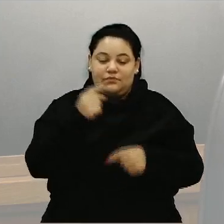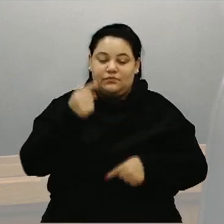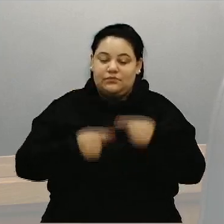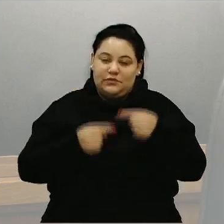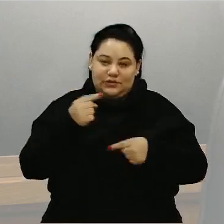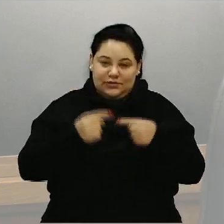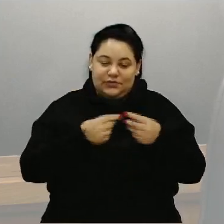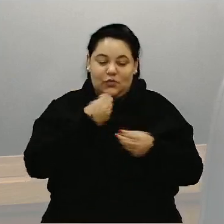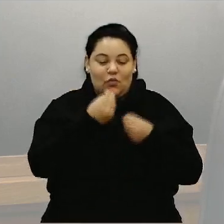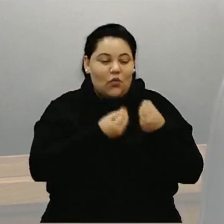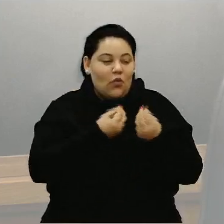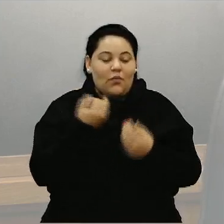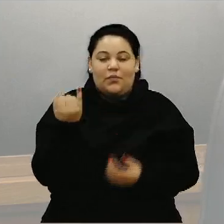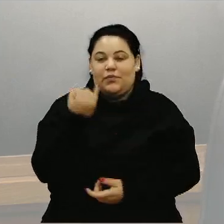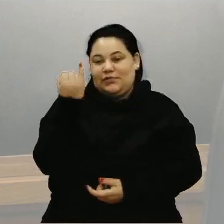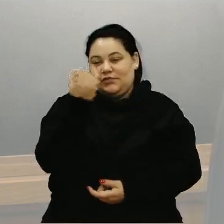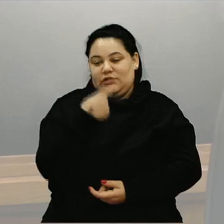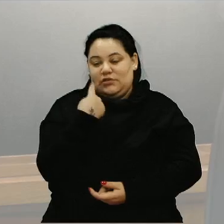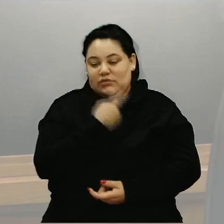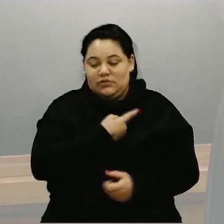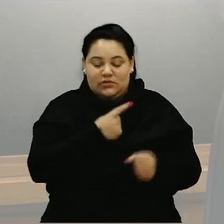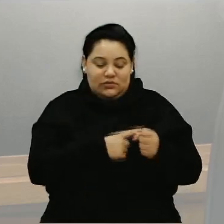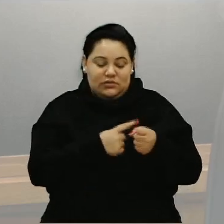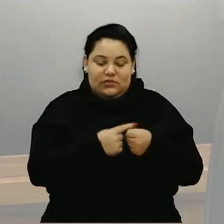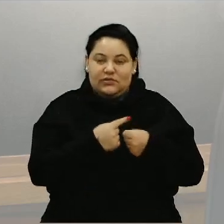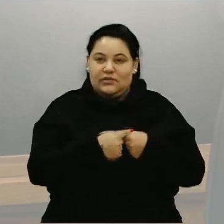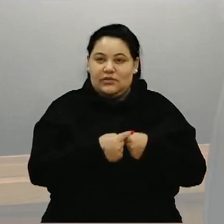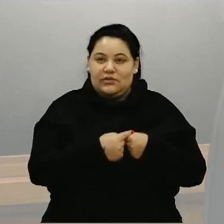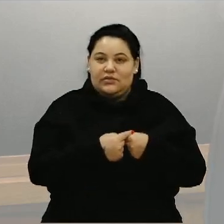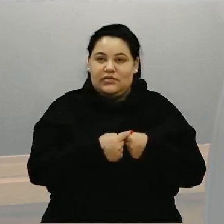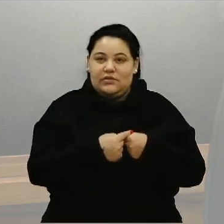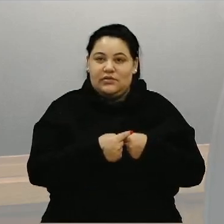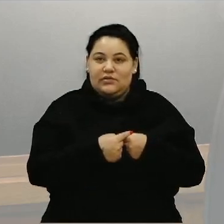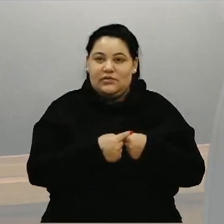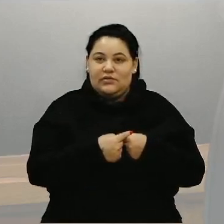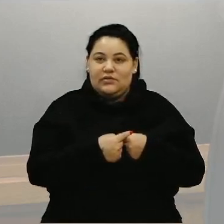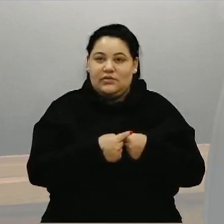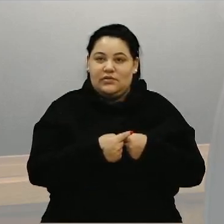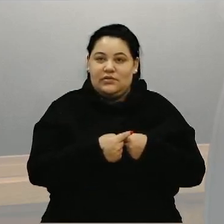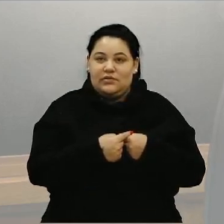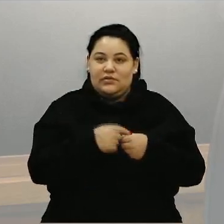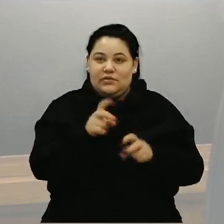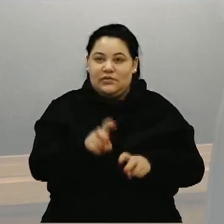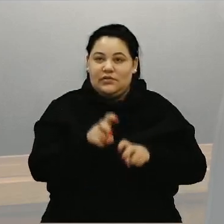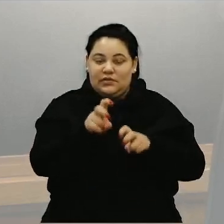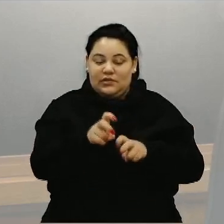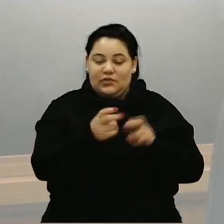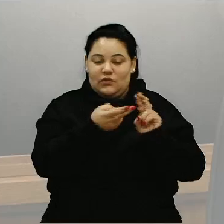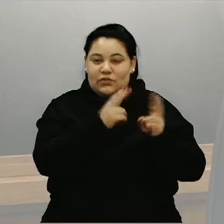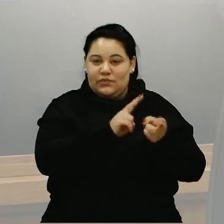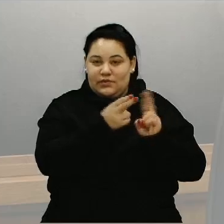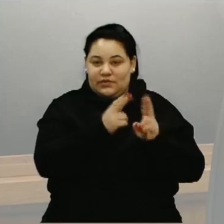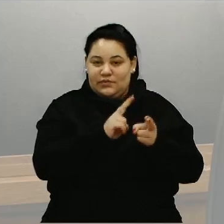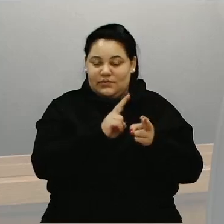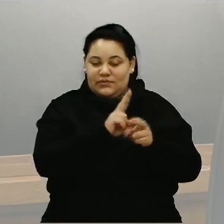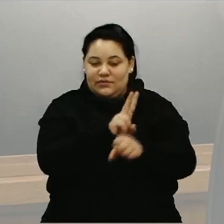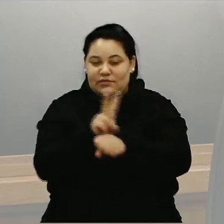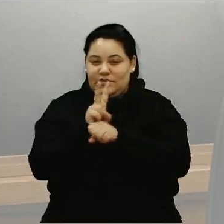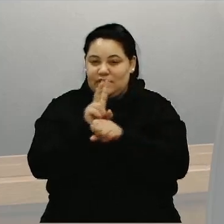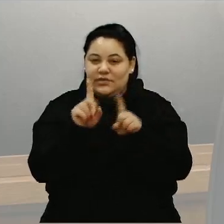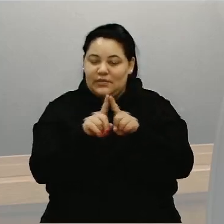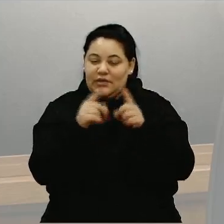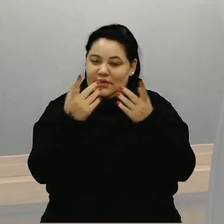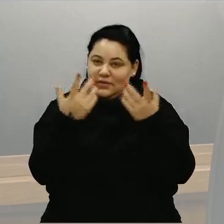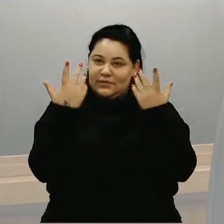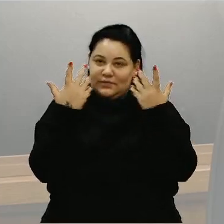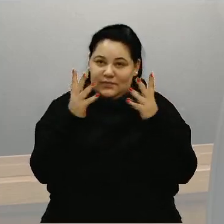quanto é importante que a nossa cidade, seja no interior, seja na área urbana, seja cuidada. Então, parabéns,